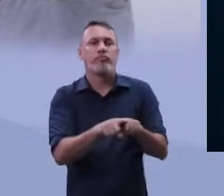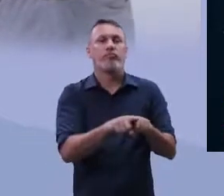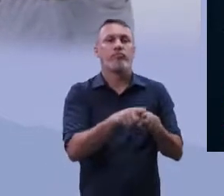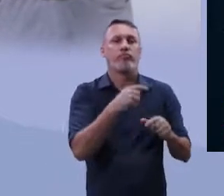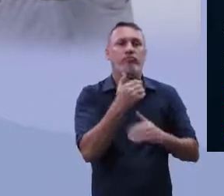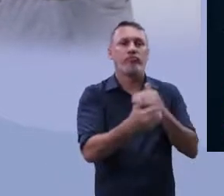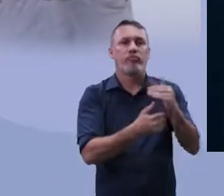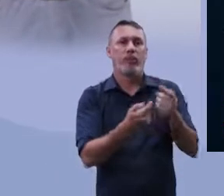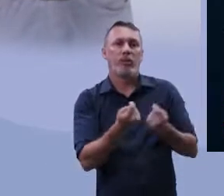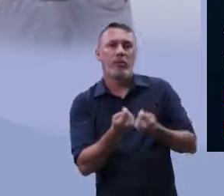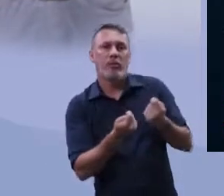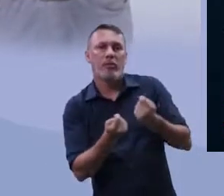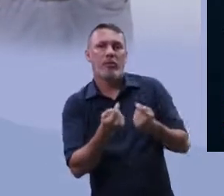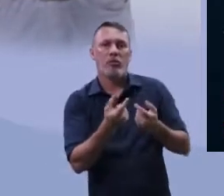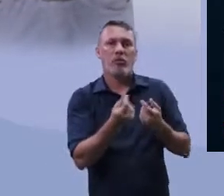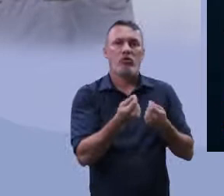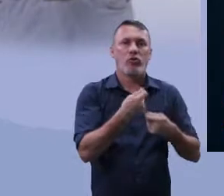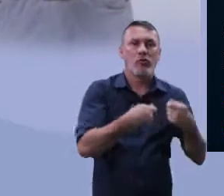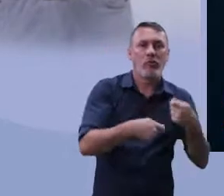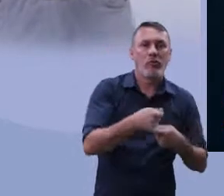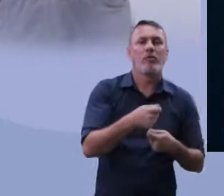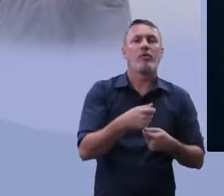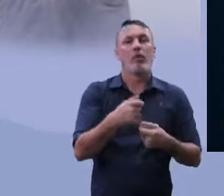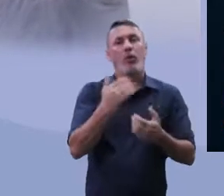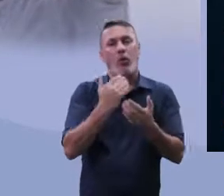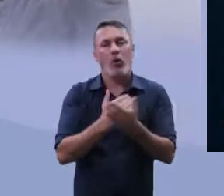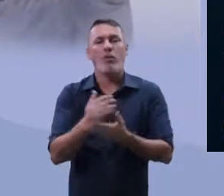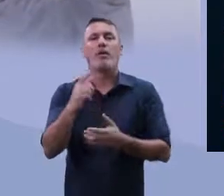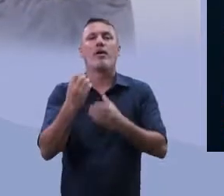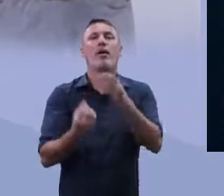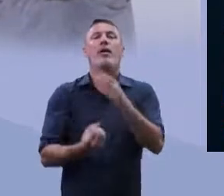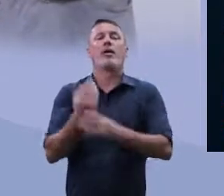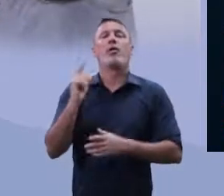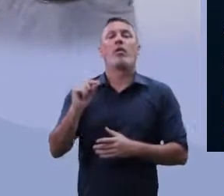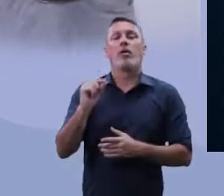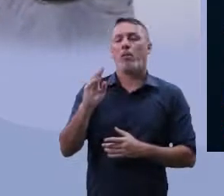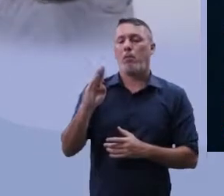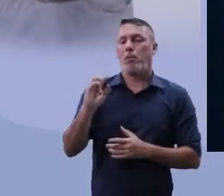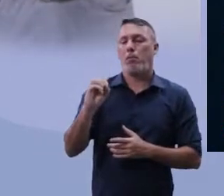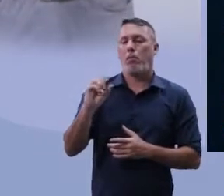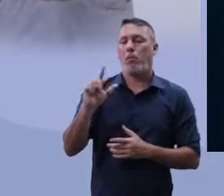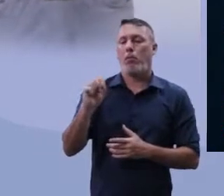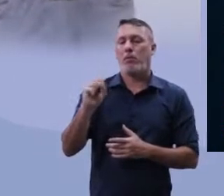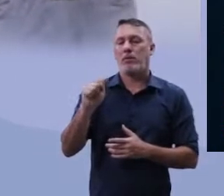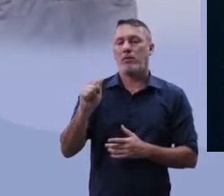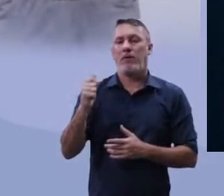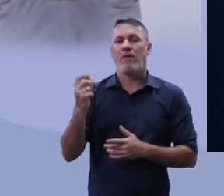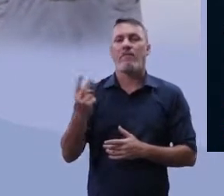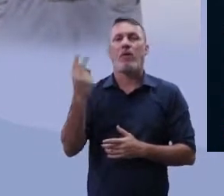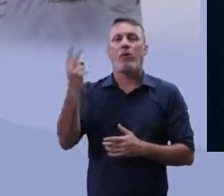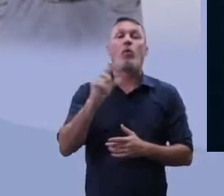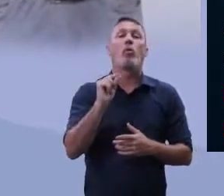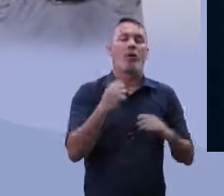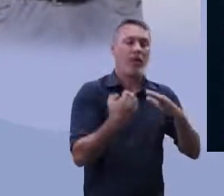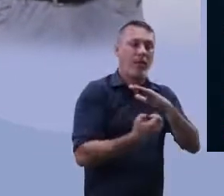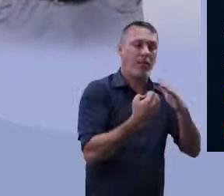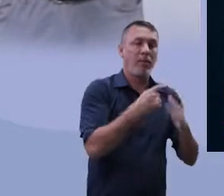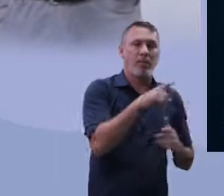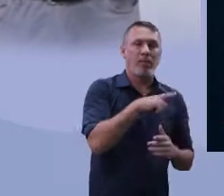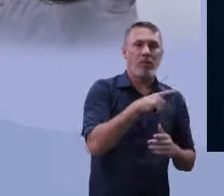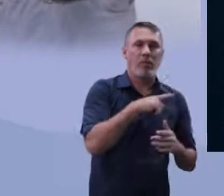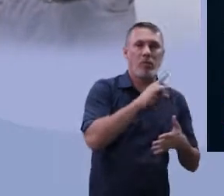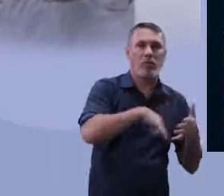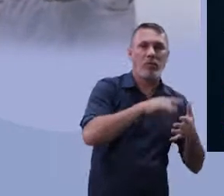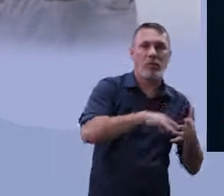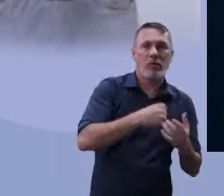né, à economia, às finanças. Né? Quando você vai ter as bolsas de valores negociando as